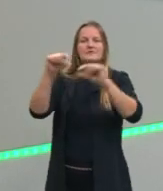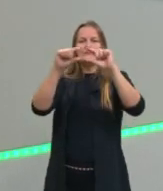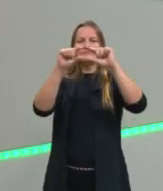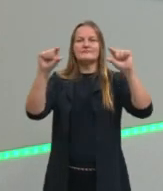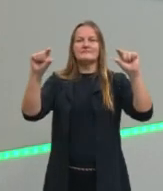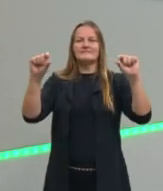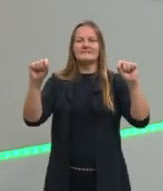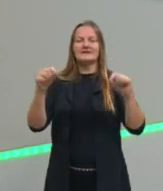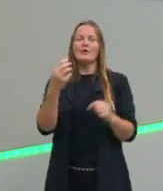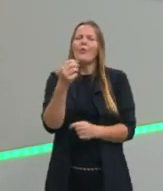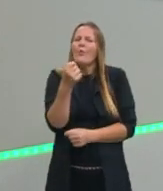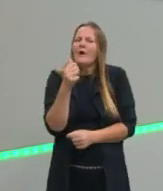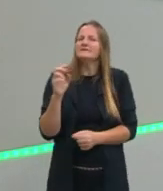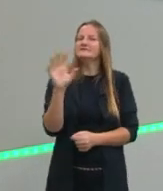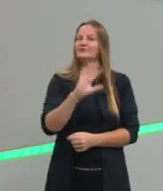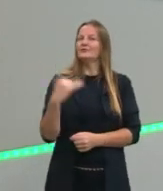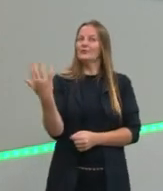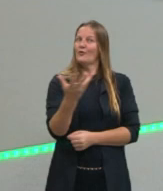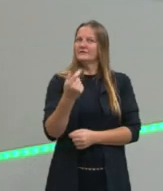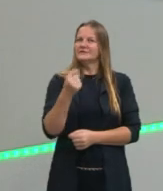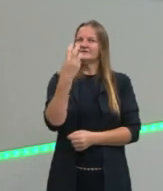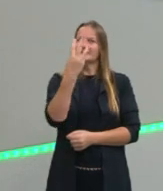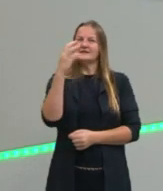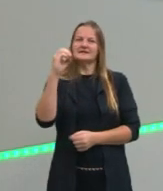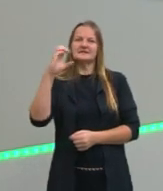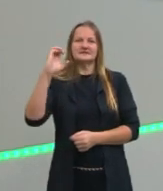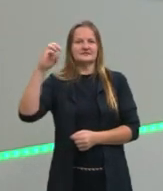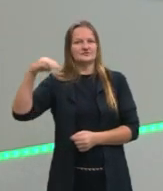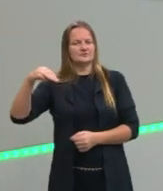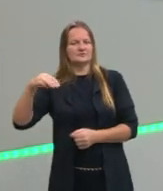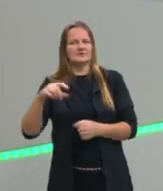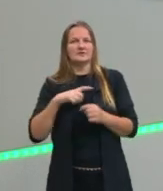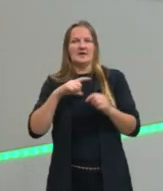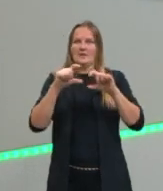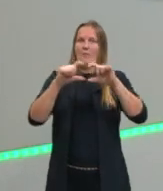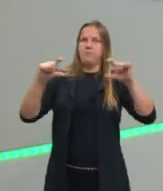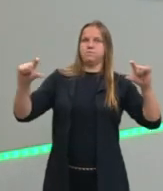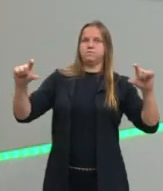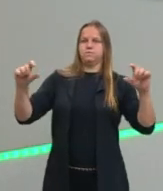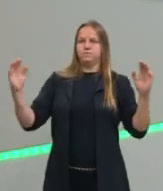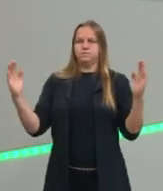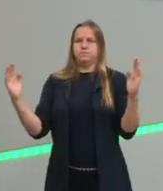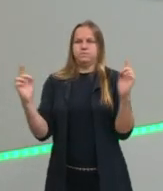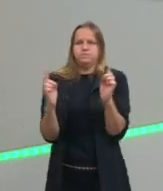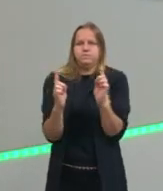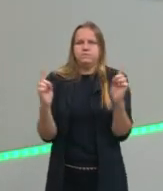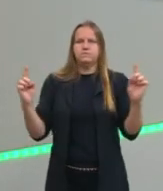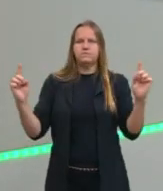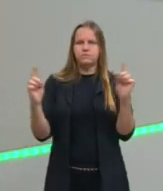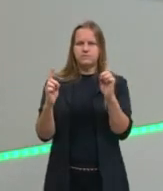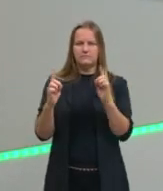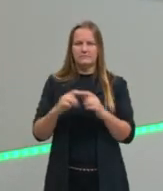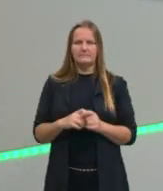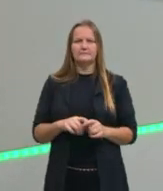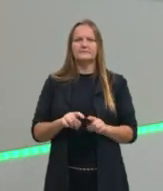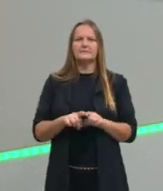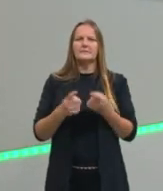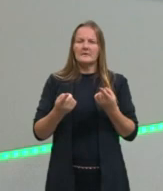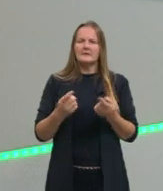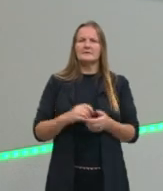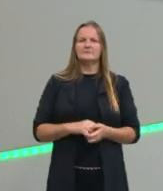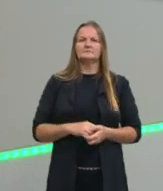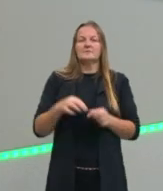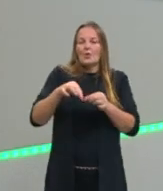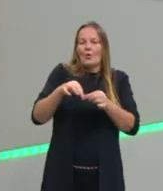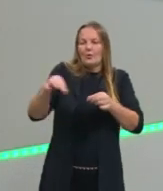o a 30 centímetros mas existem réguas maiores réguas menores certo essa só medidas de